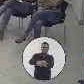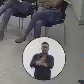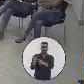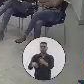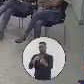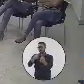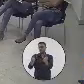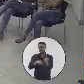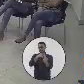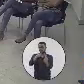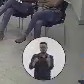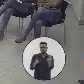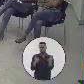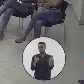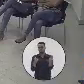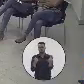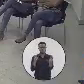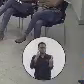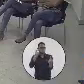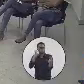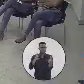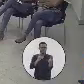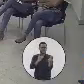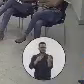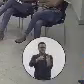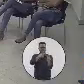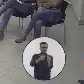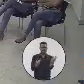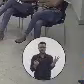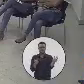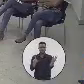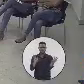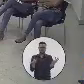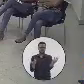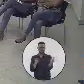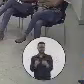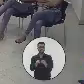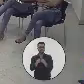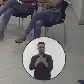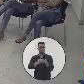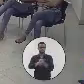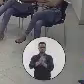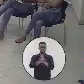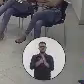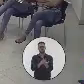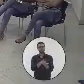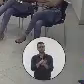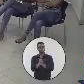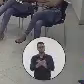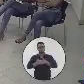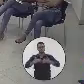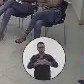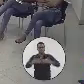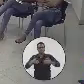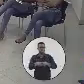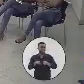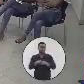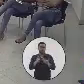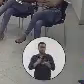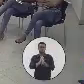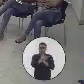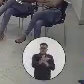as diferenças raciais, as diferenças étnicas, culturais, das orientações sexuais e de